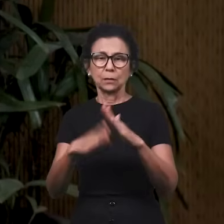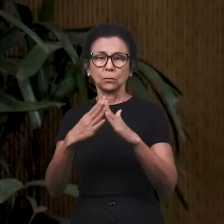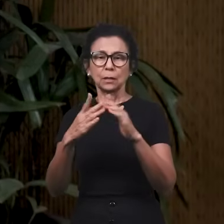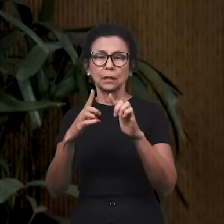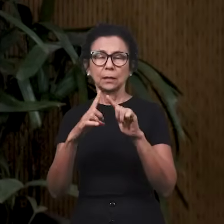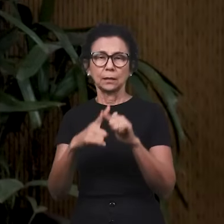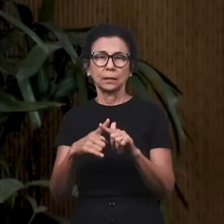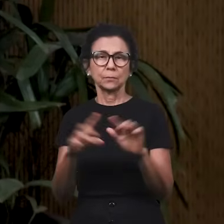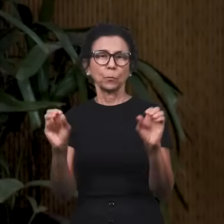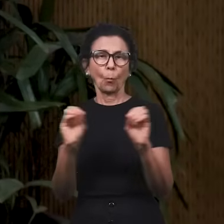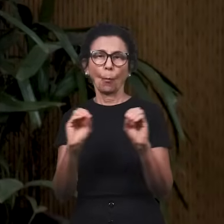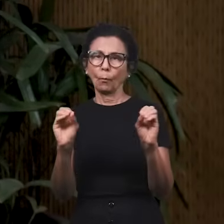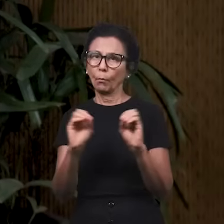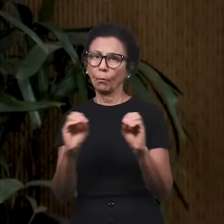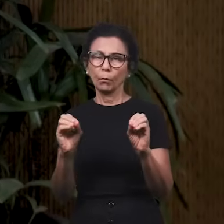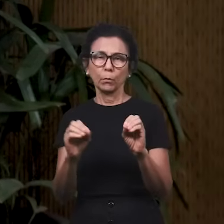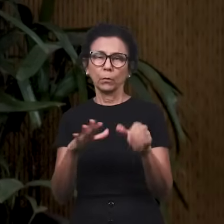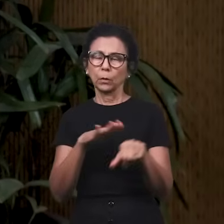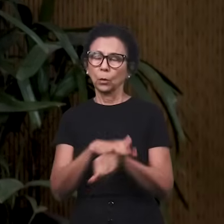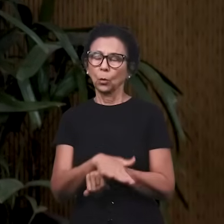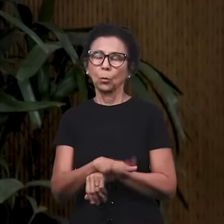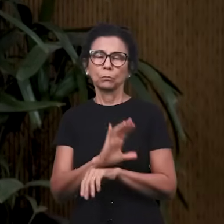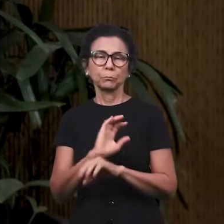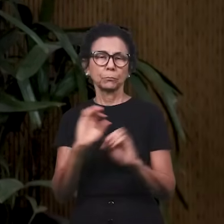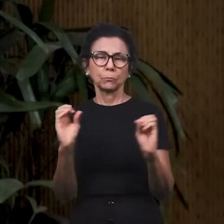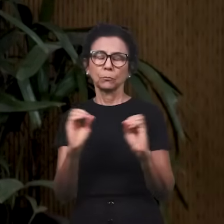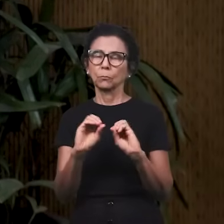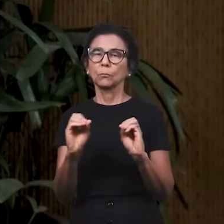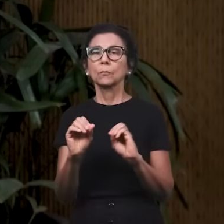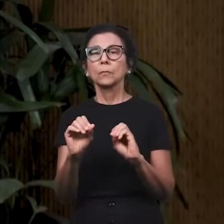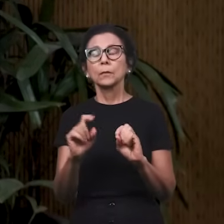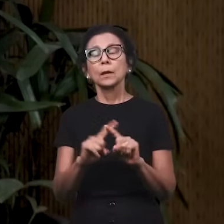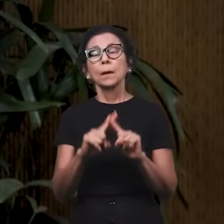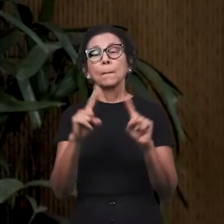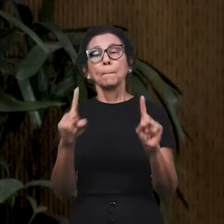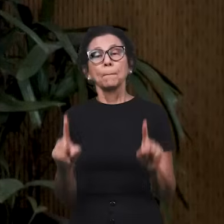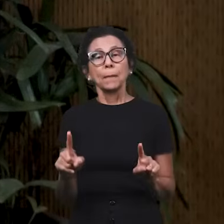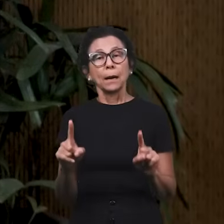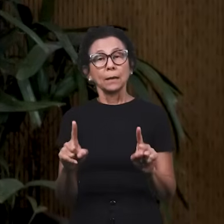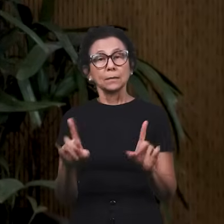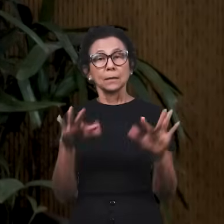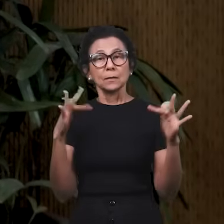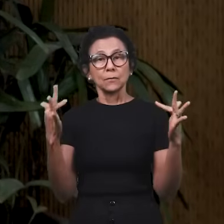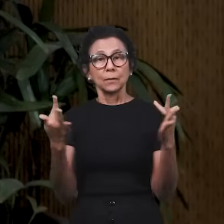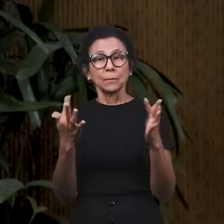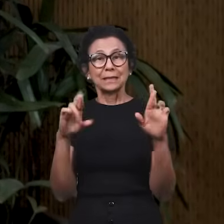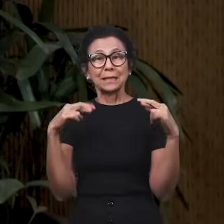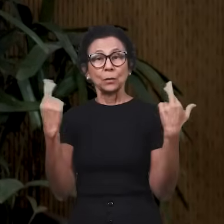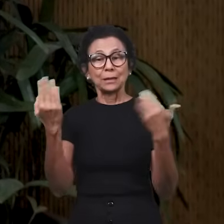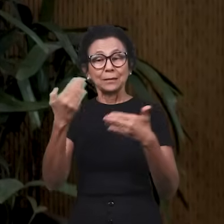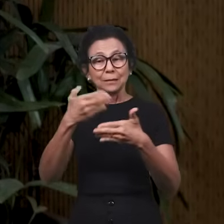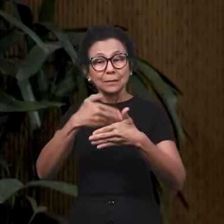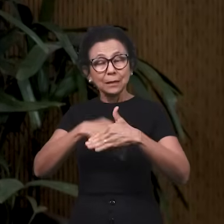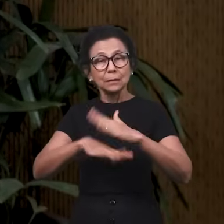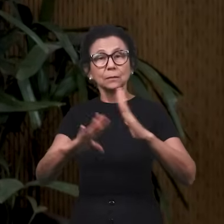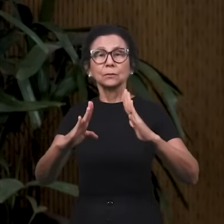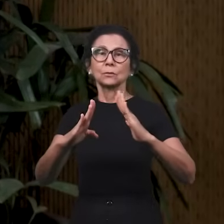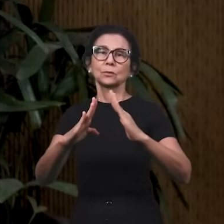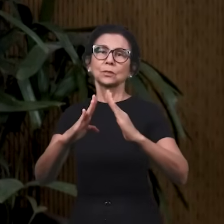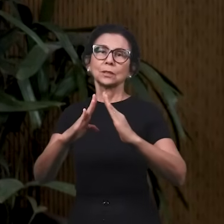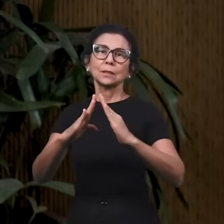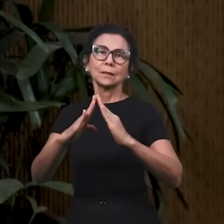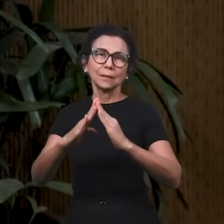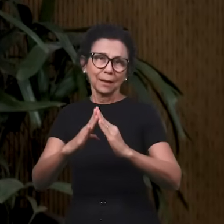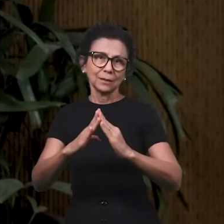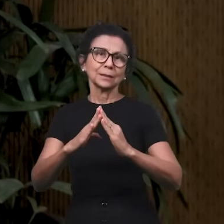no horário habitual do culto à noite, mas os lares então reuniam e faziam o culto